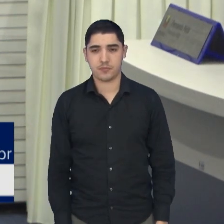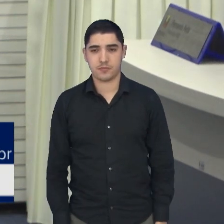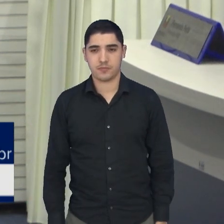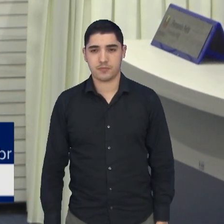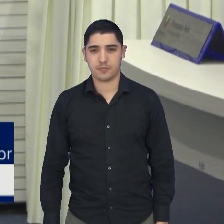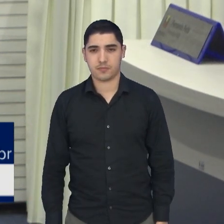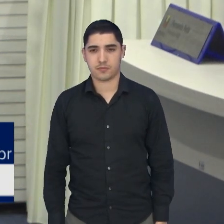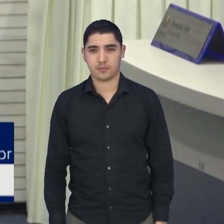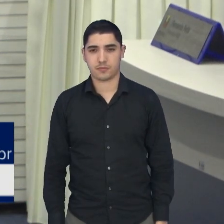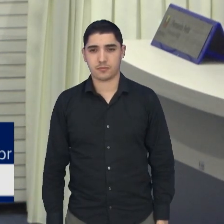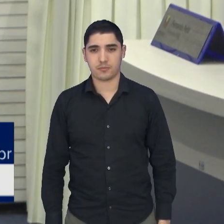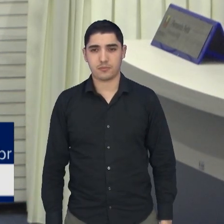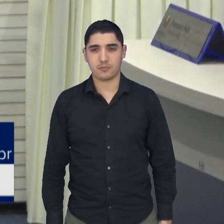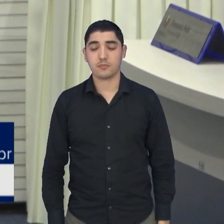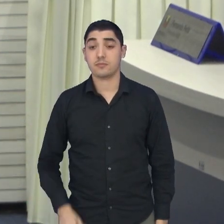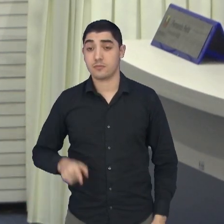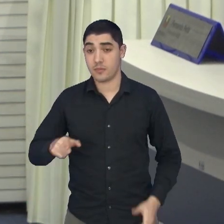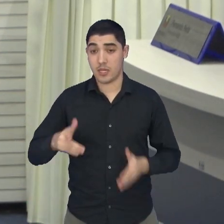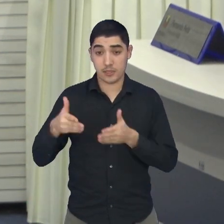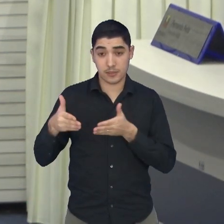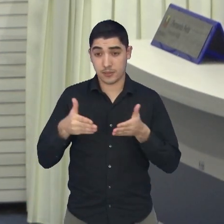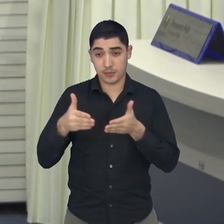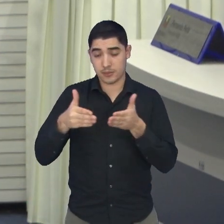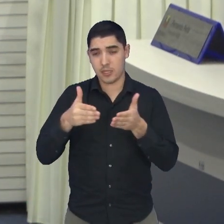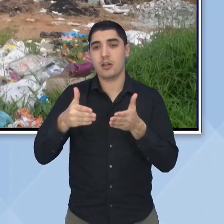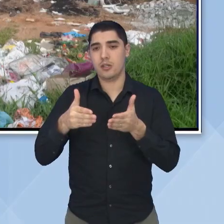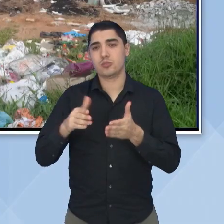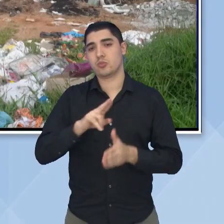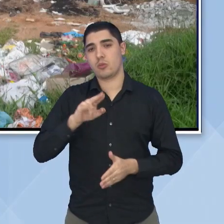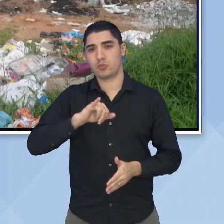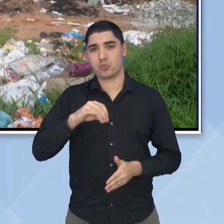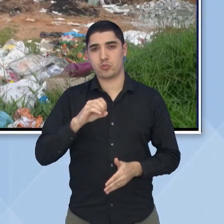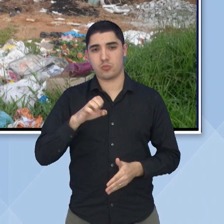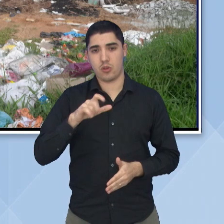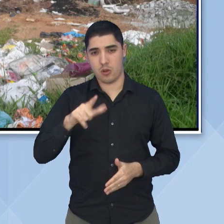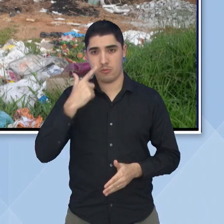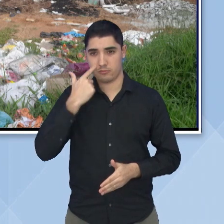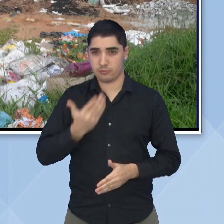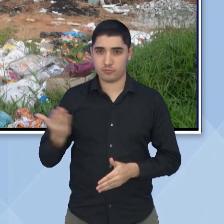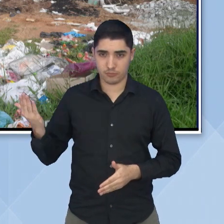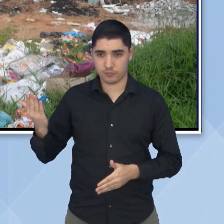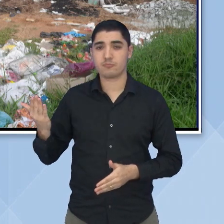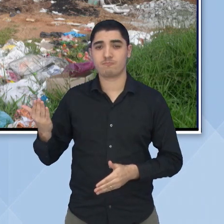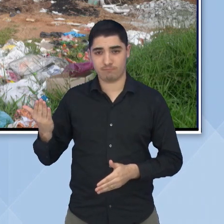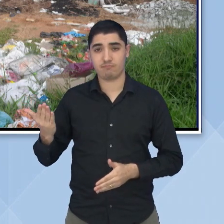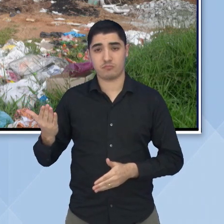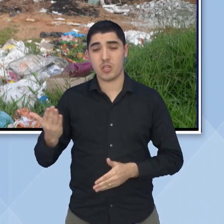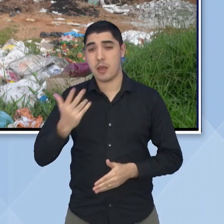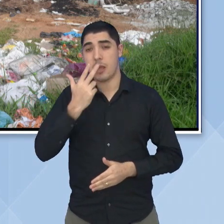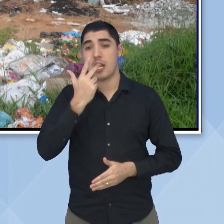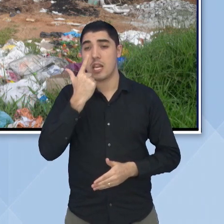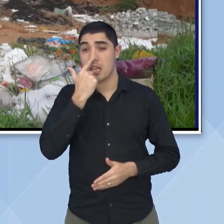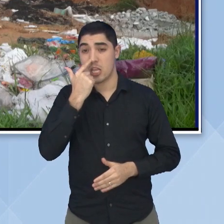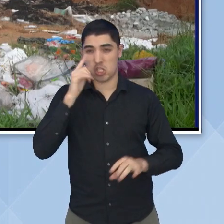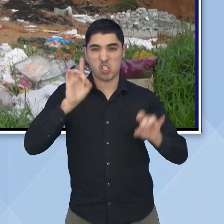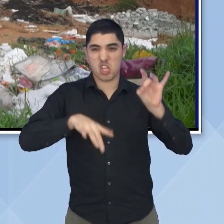Isso aqui é a Estrada Municipal Joel de Paula. Aí, continua a saga do lixo. Cidade dominada pelo lixo, né, pela